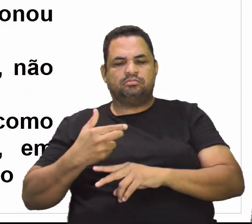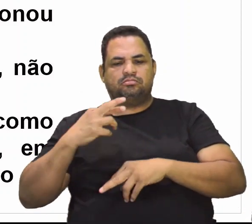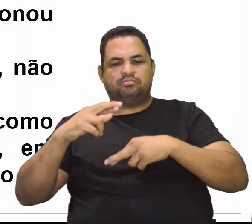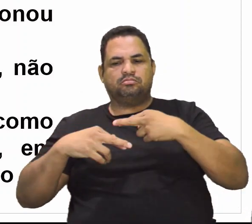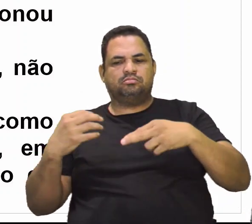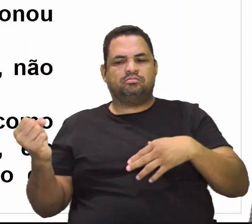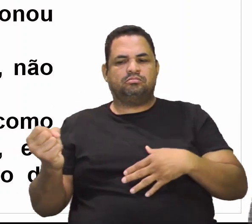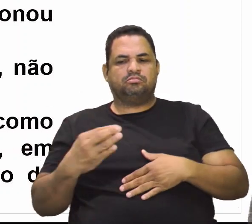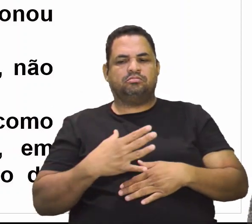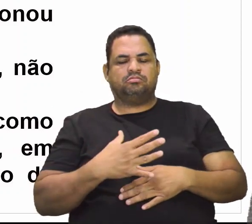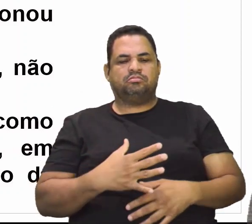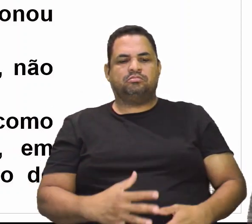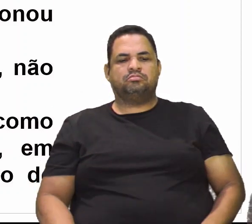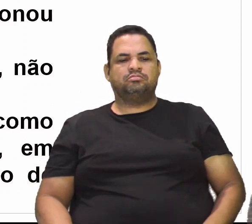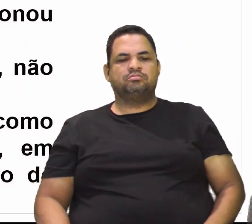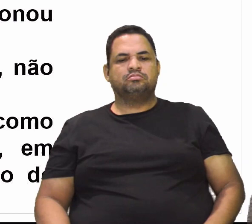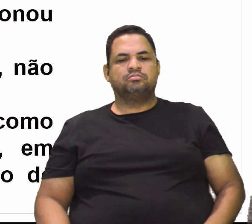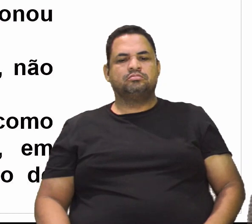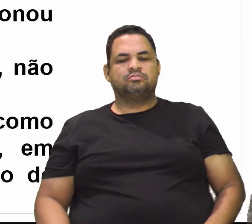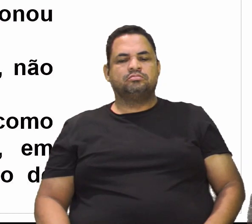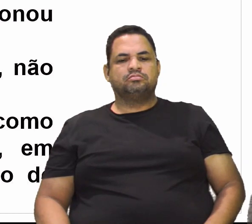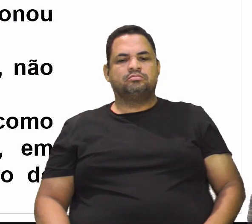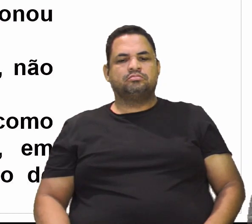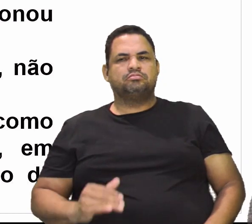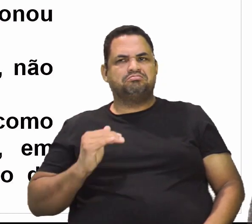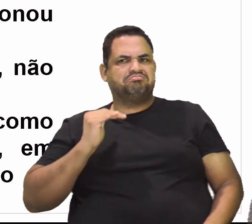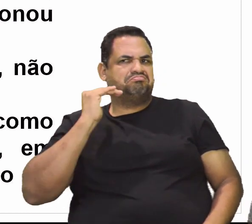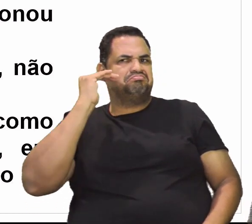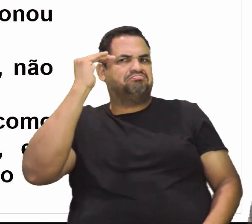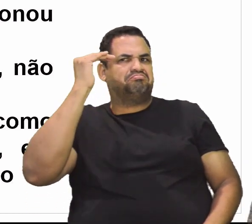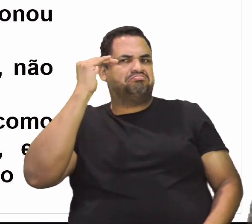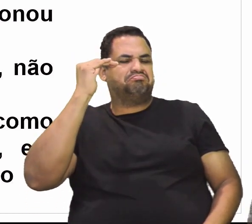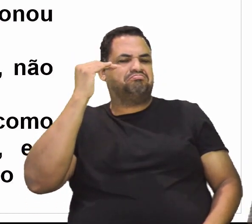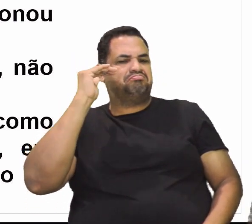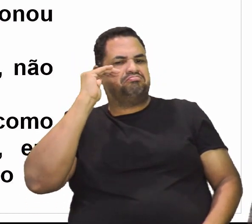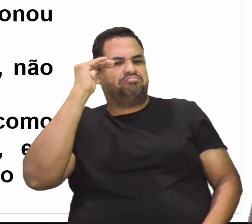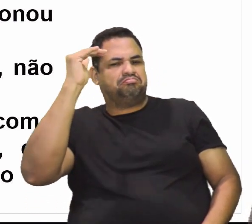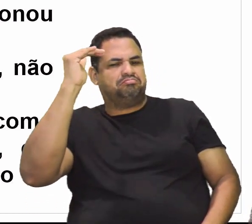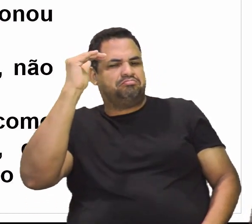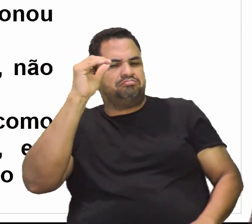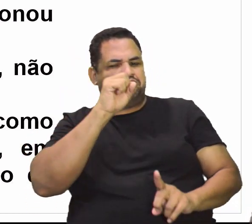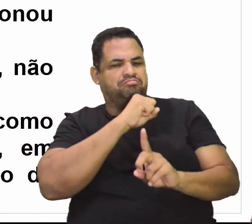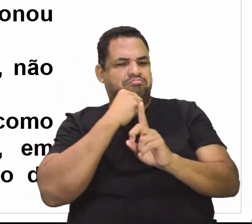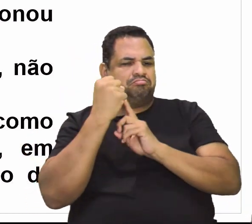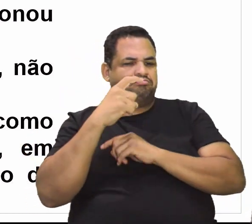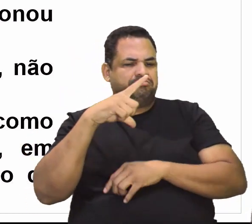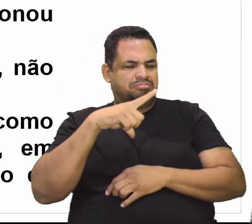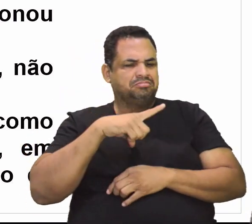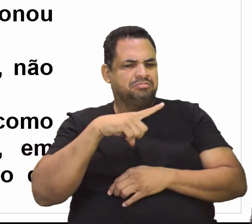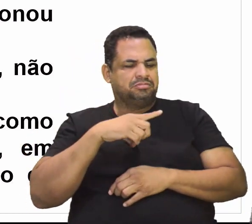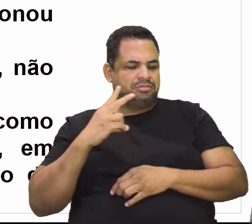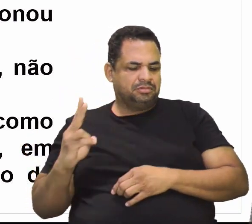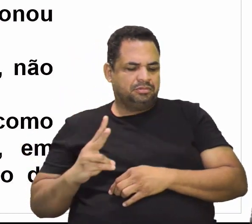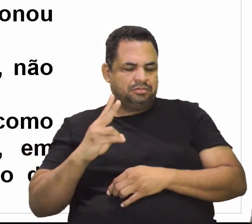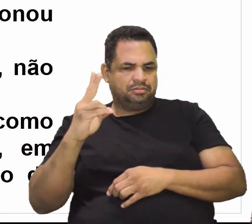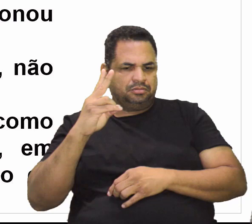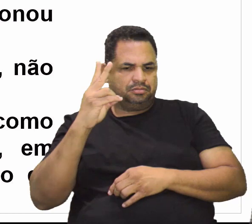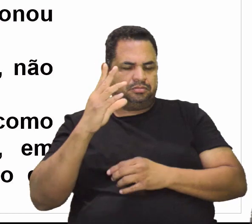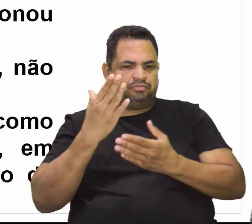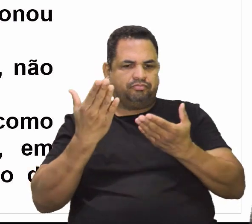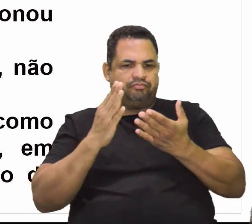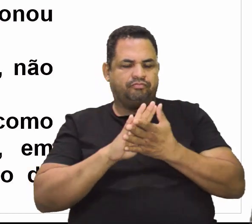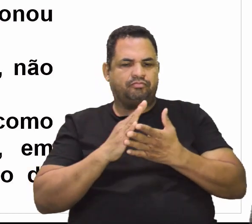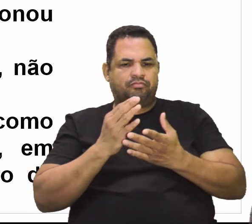afirmar que, será que ela alcançou prestígio social? Será que ela foi valorizada pela burguesia, essa classe